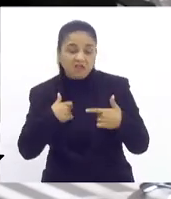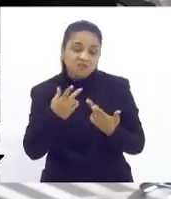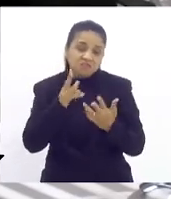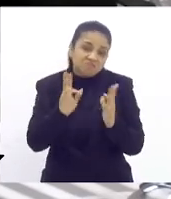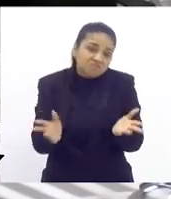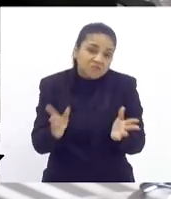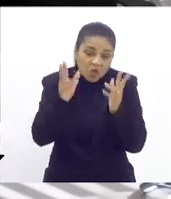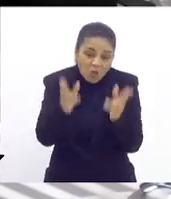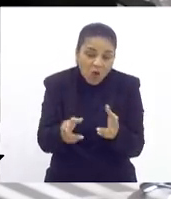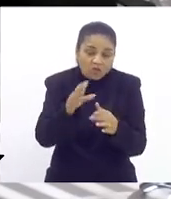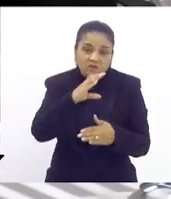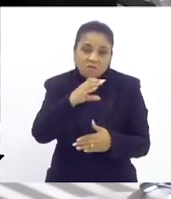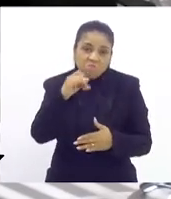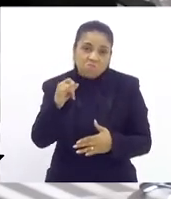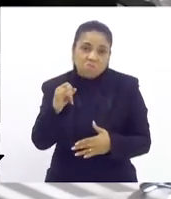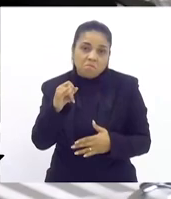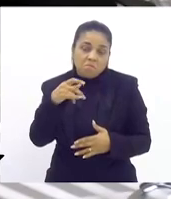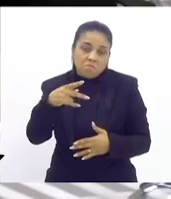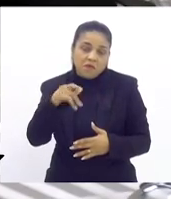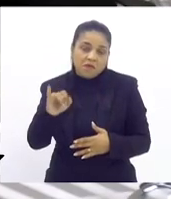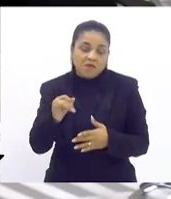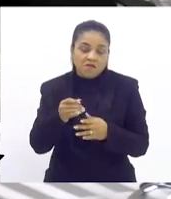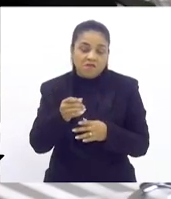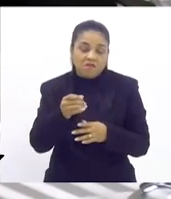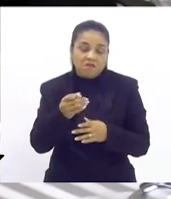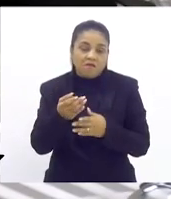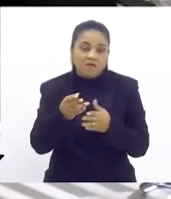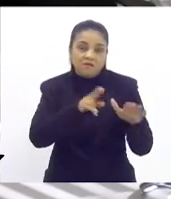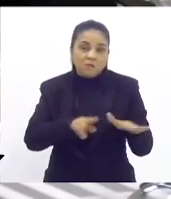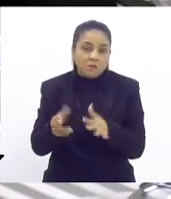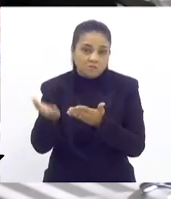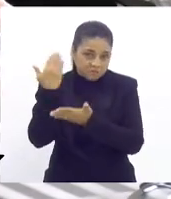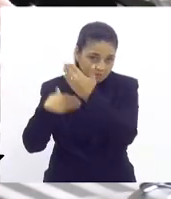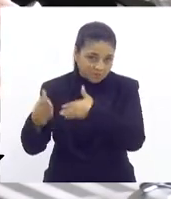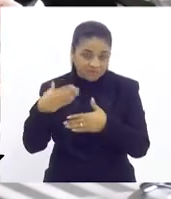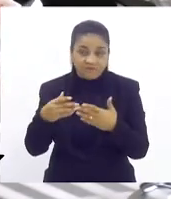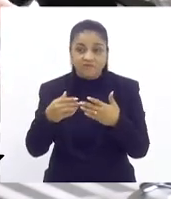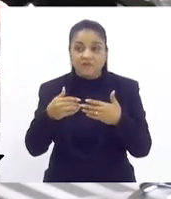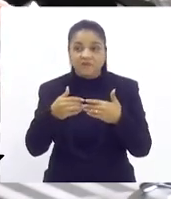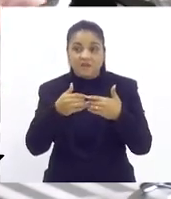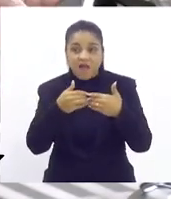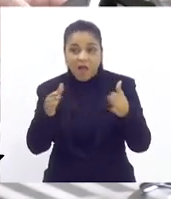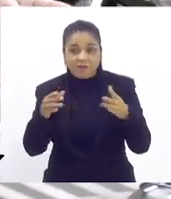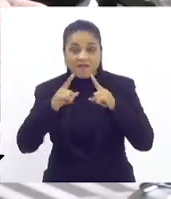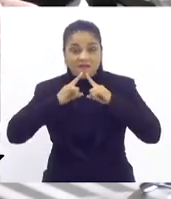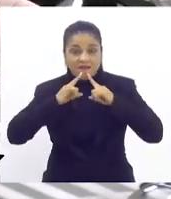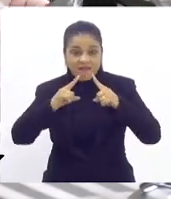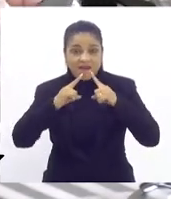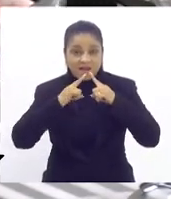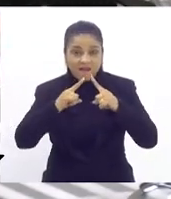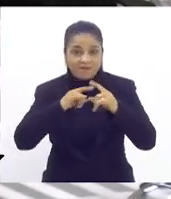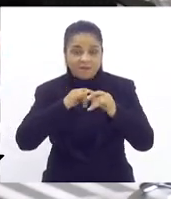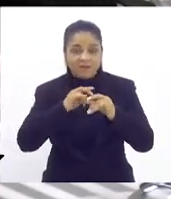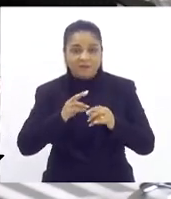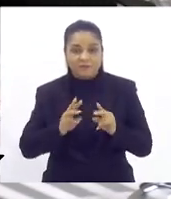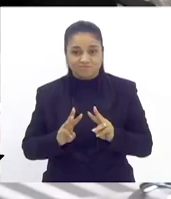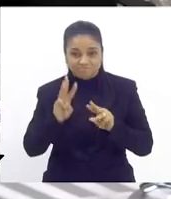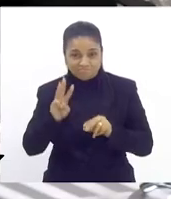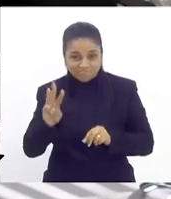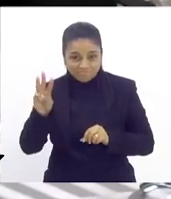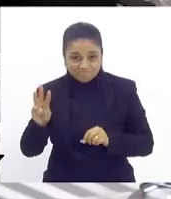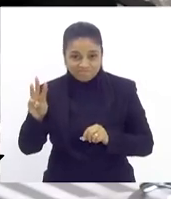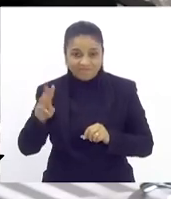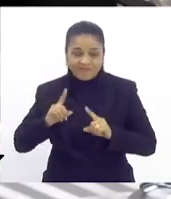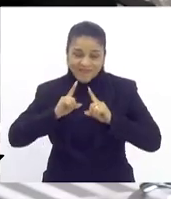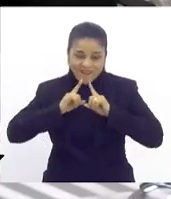passado descaso total Rodrigo você abre aqui o reclame na internet são milhares